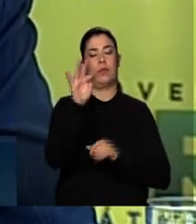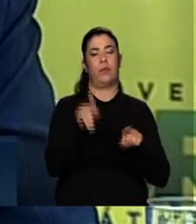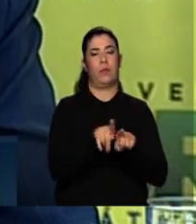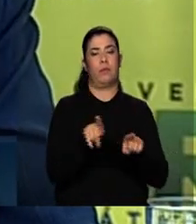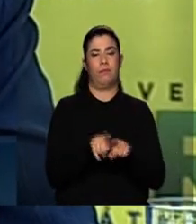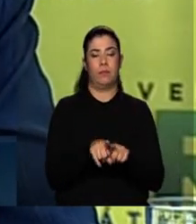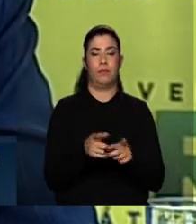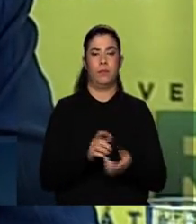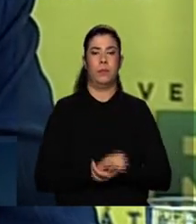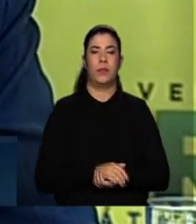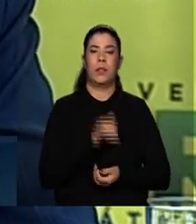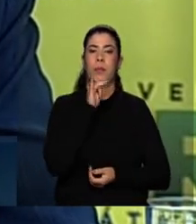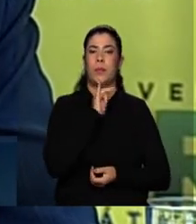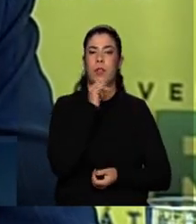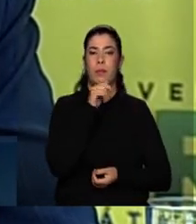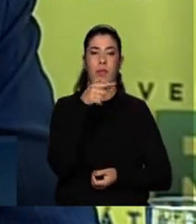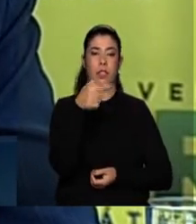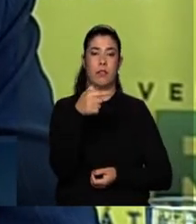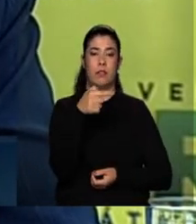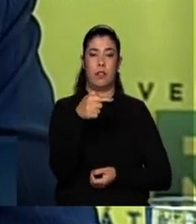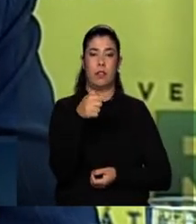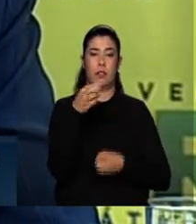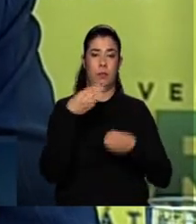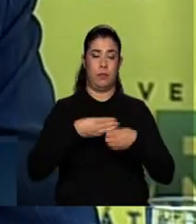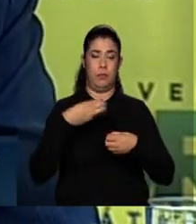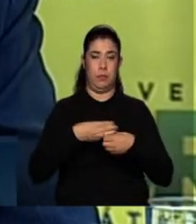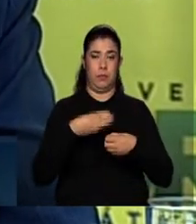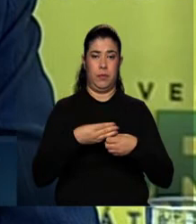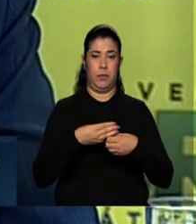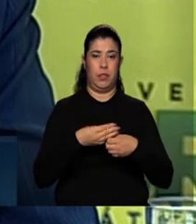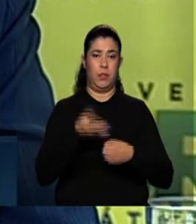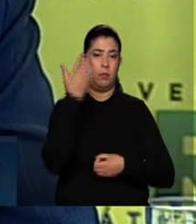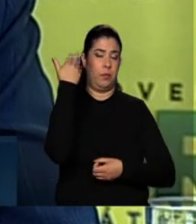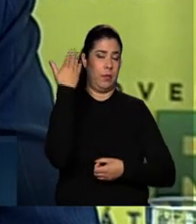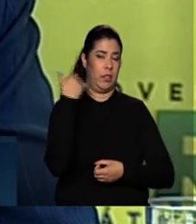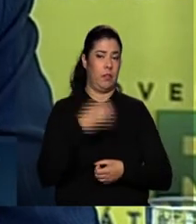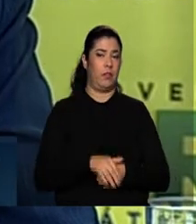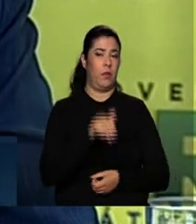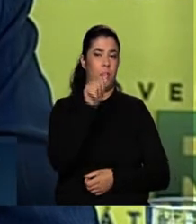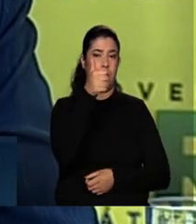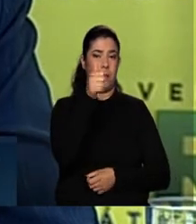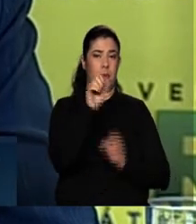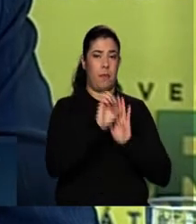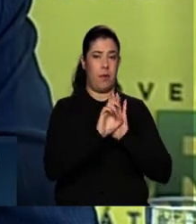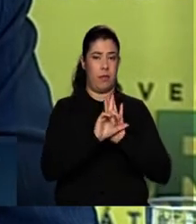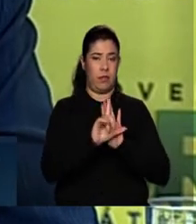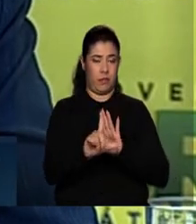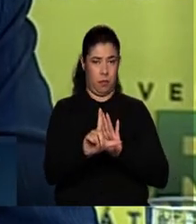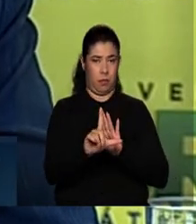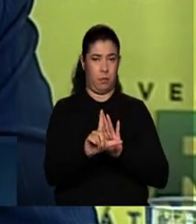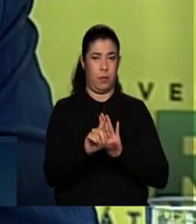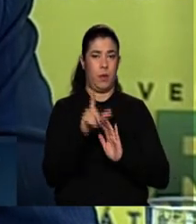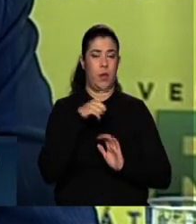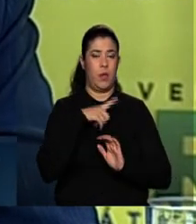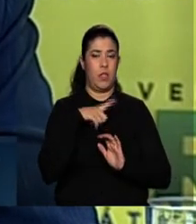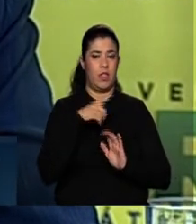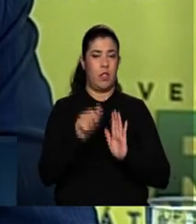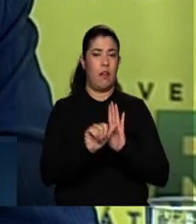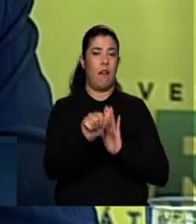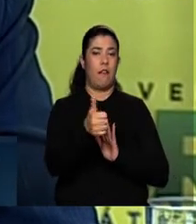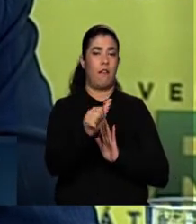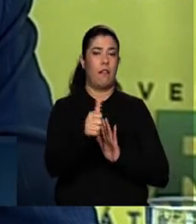que é o caso de 7 municípios que ficaram do primeiro edital. Nós estamos exatamente na fase de reavaliação